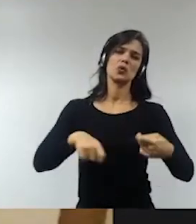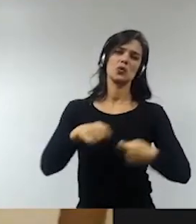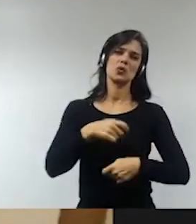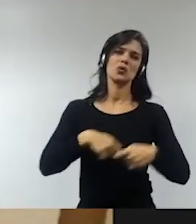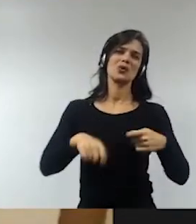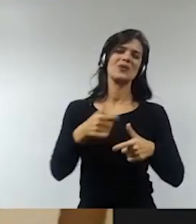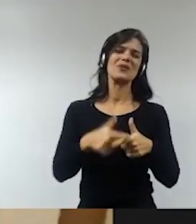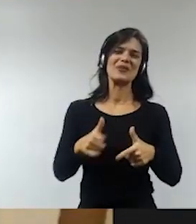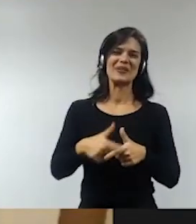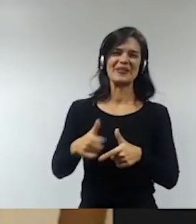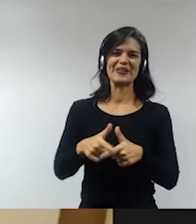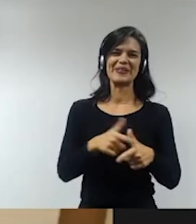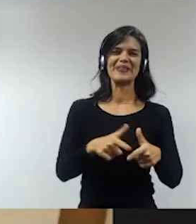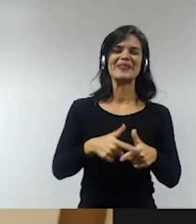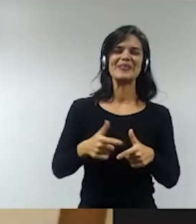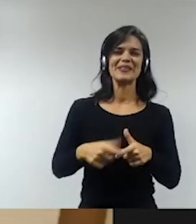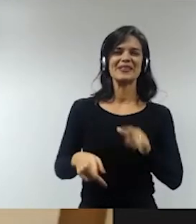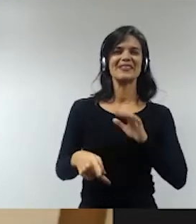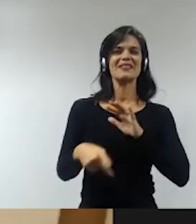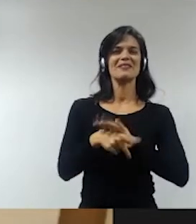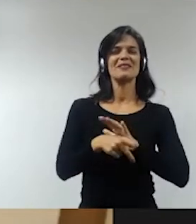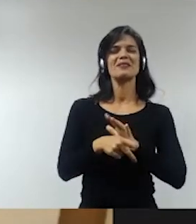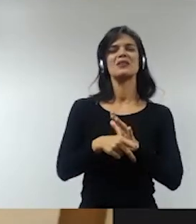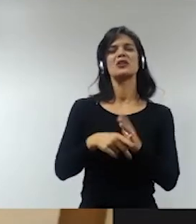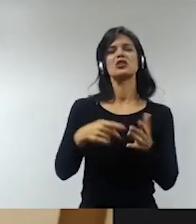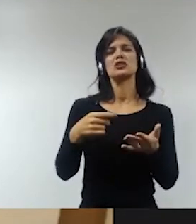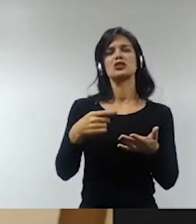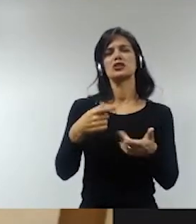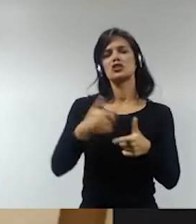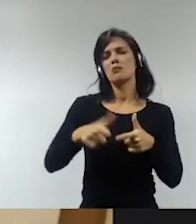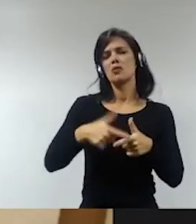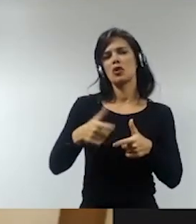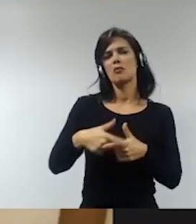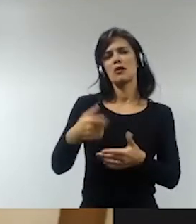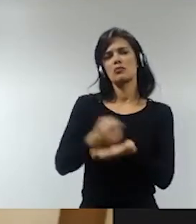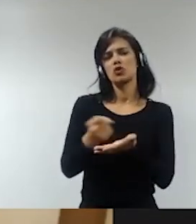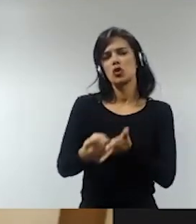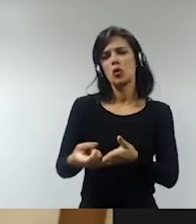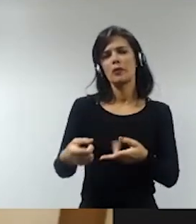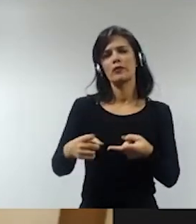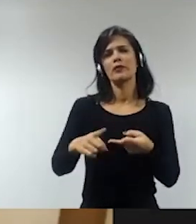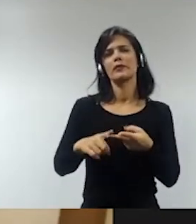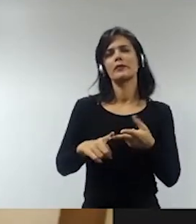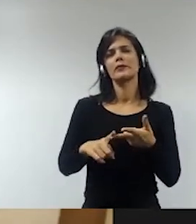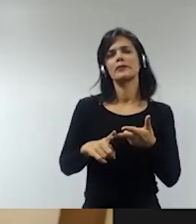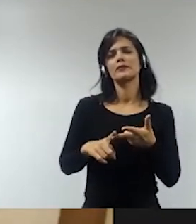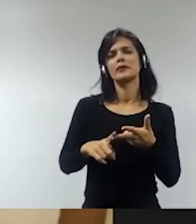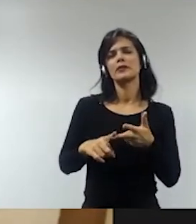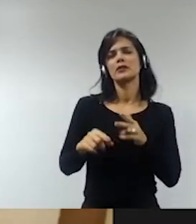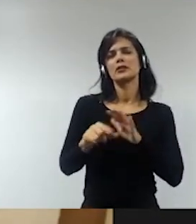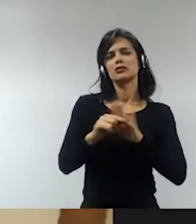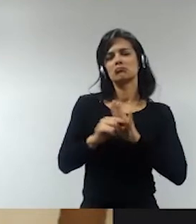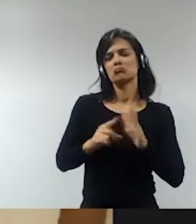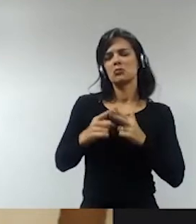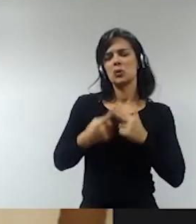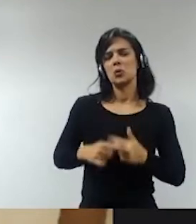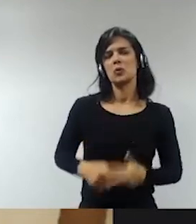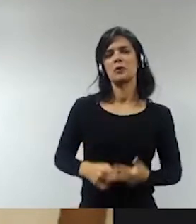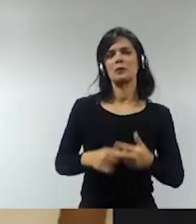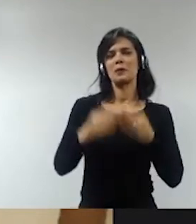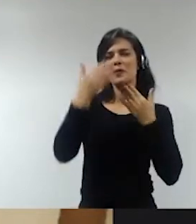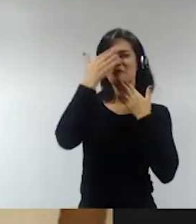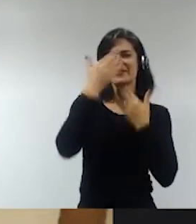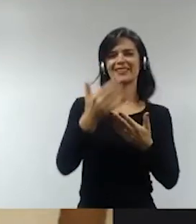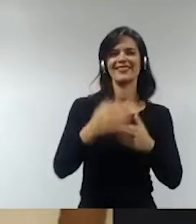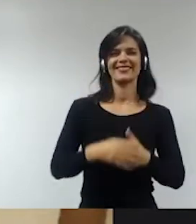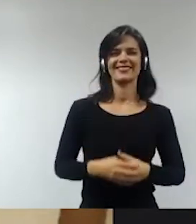problemas decorrentes das rescisões contratuais, das questões de revisão de cláusulas e tudo mais. Muito obrigada,